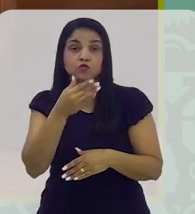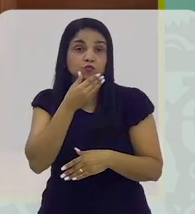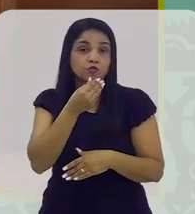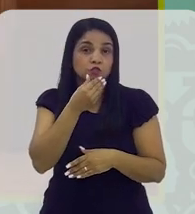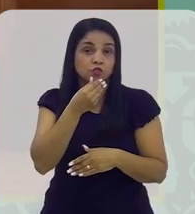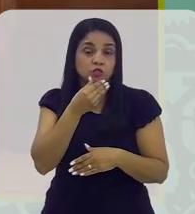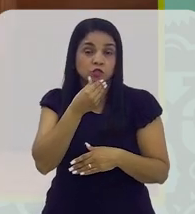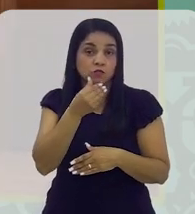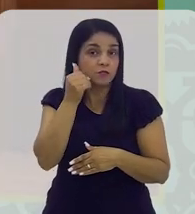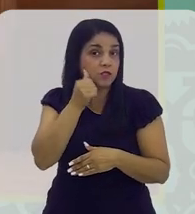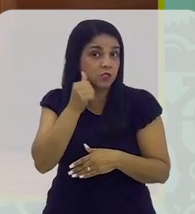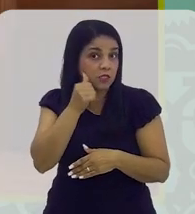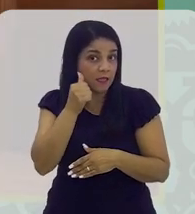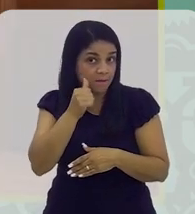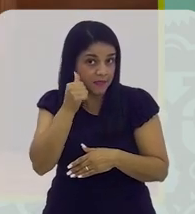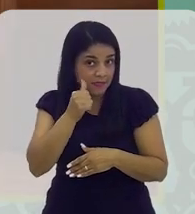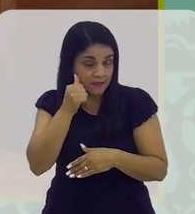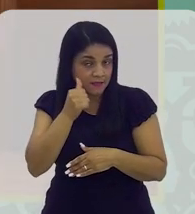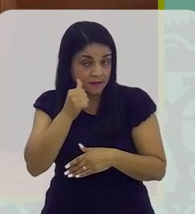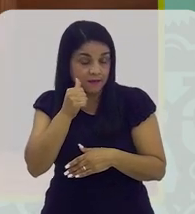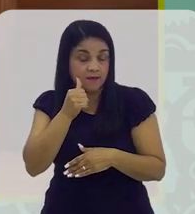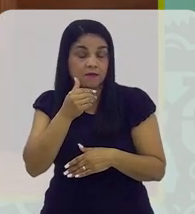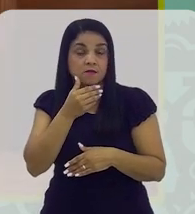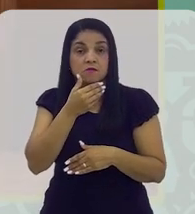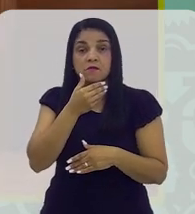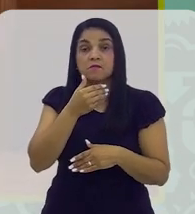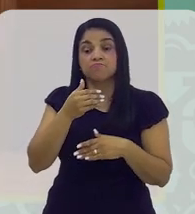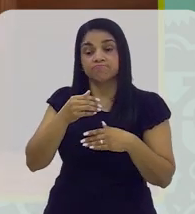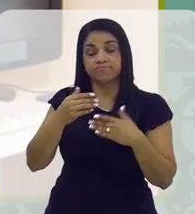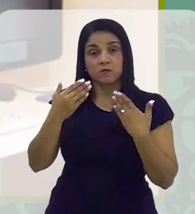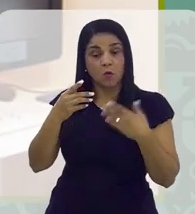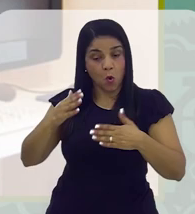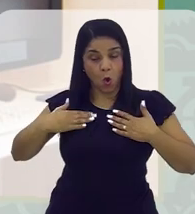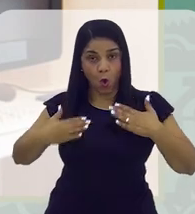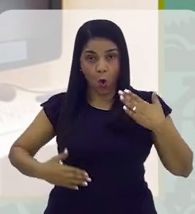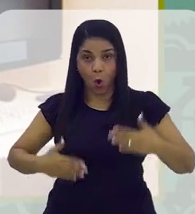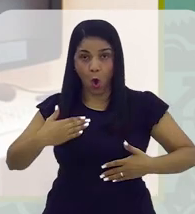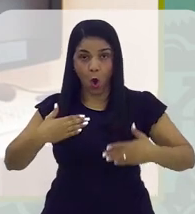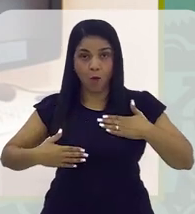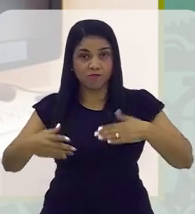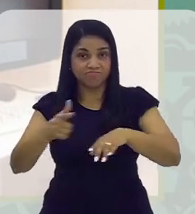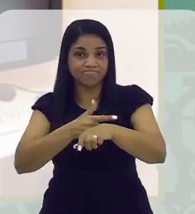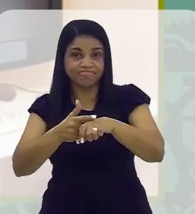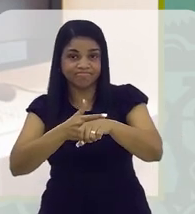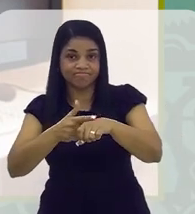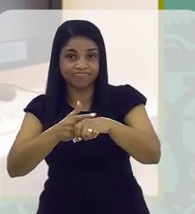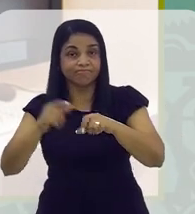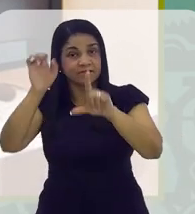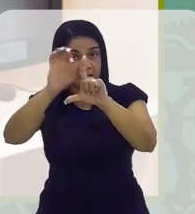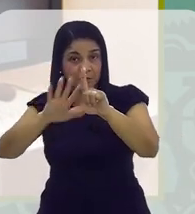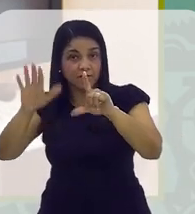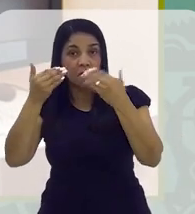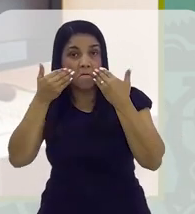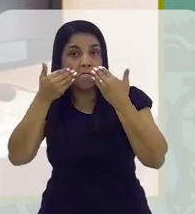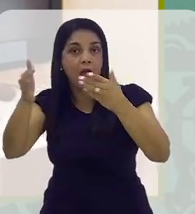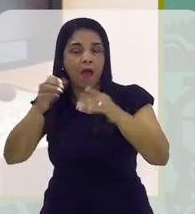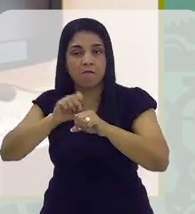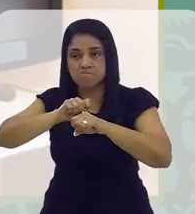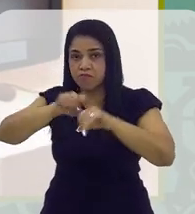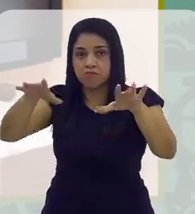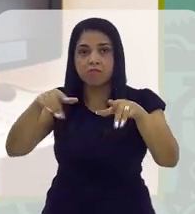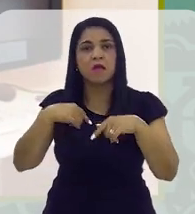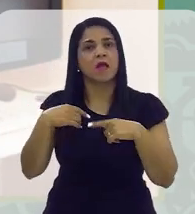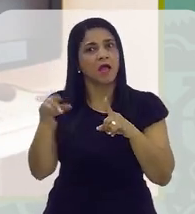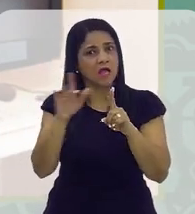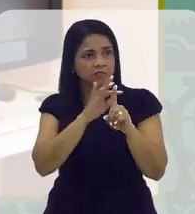que o corpo de meninas foram expostos de maneira, né, bem absurda nessas plataformas. Então, é importante a gente falar das